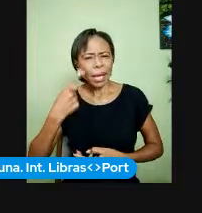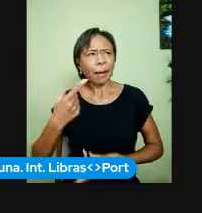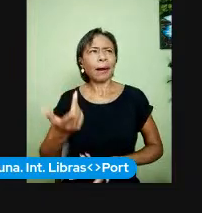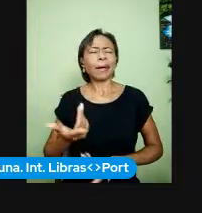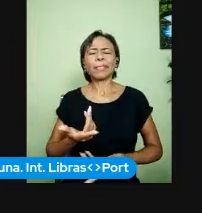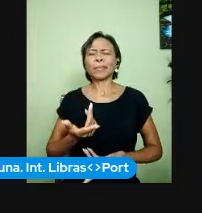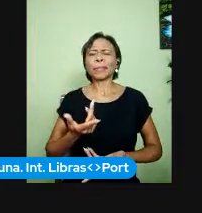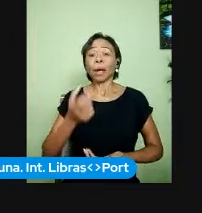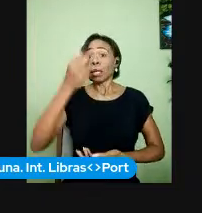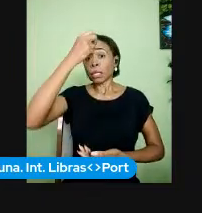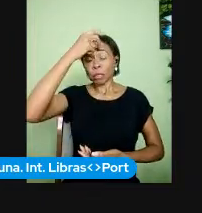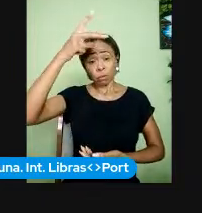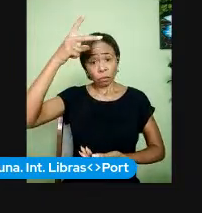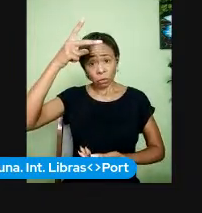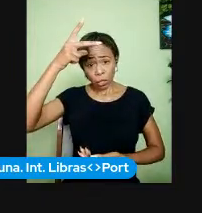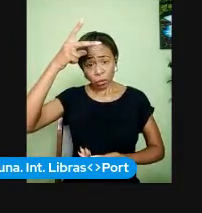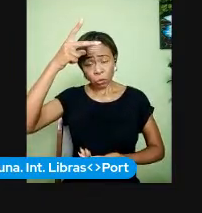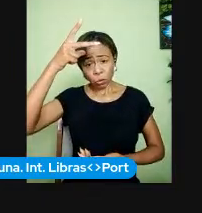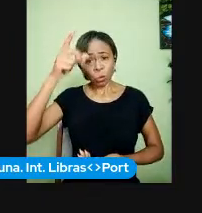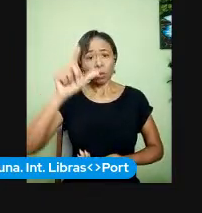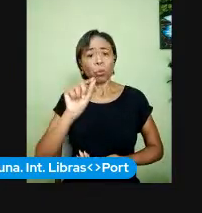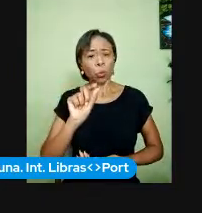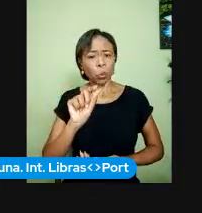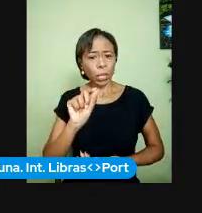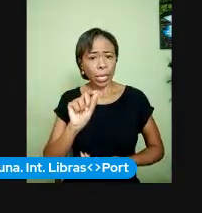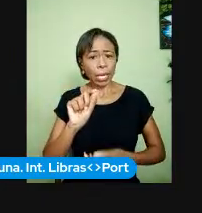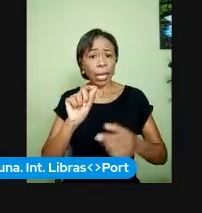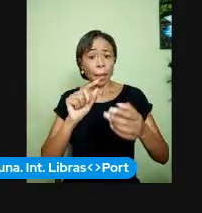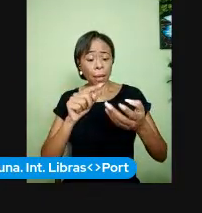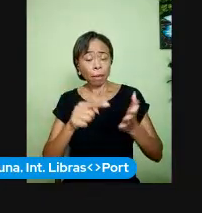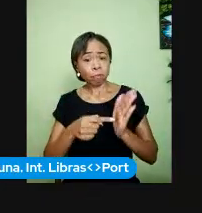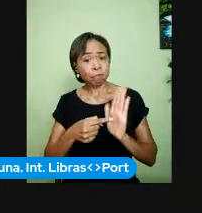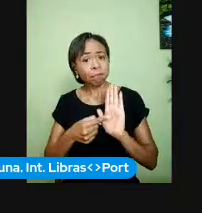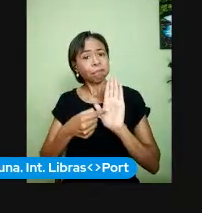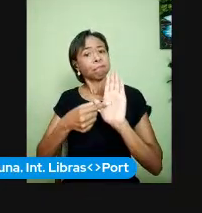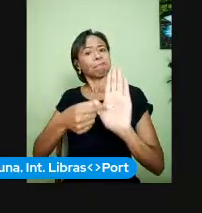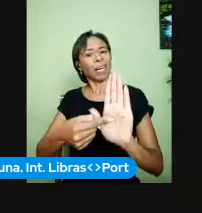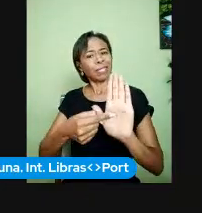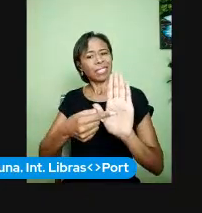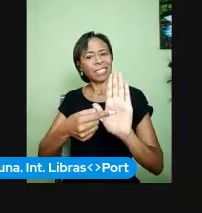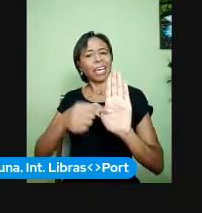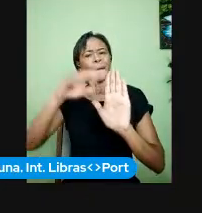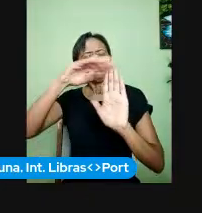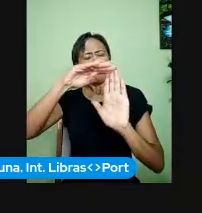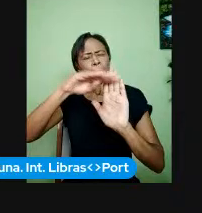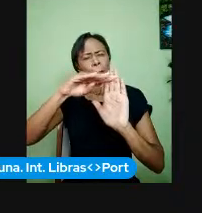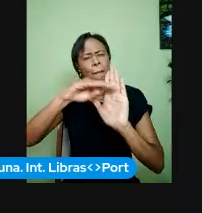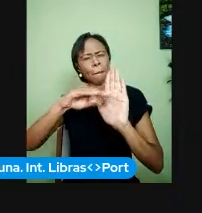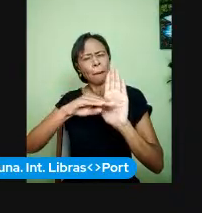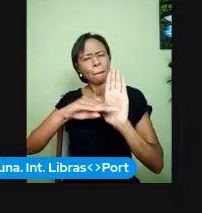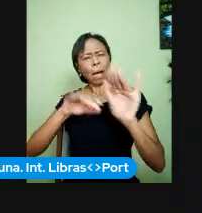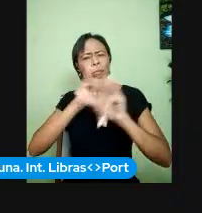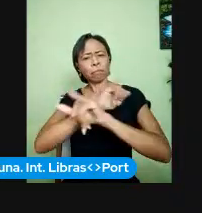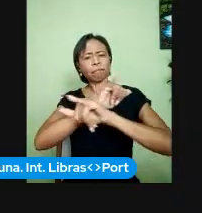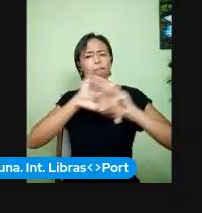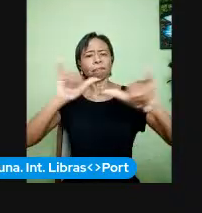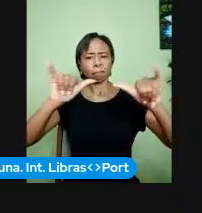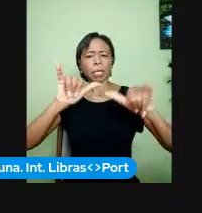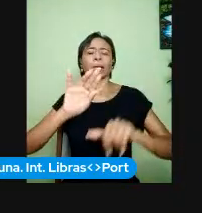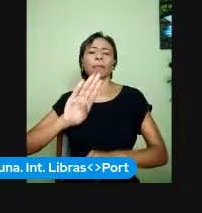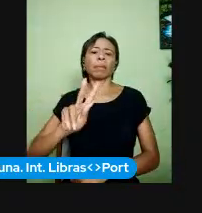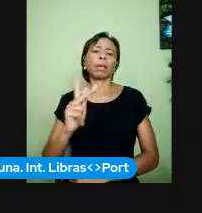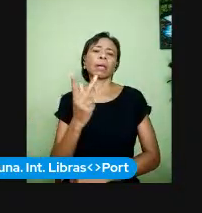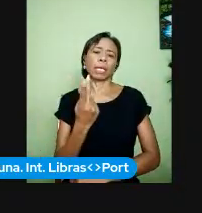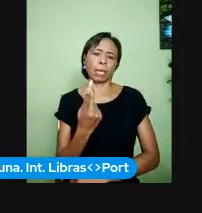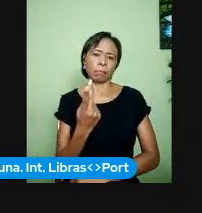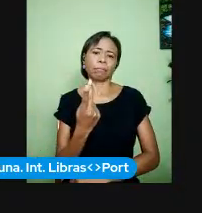a prefeitura faz, através dessa vitrine, uma divulgação em toda Belo Horizonte do